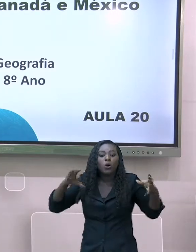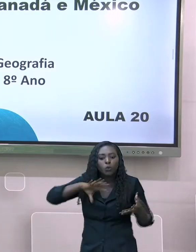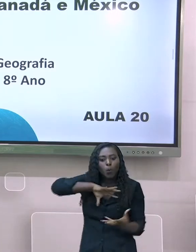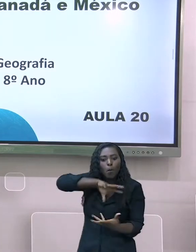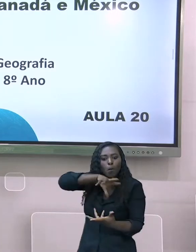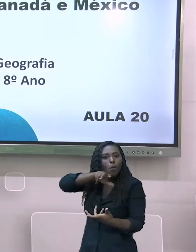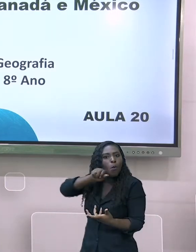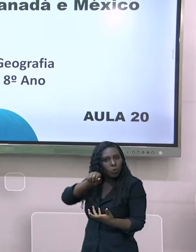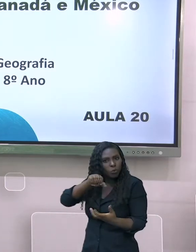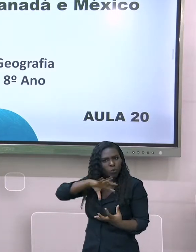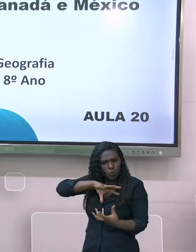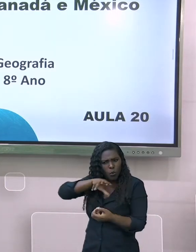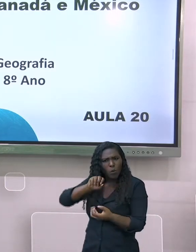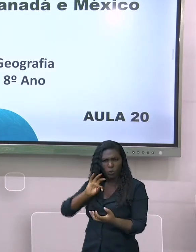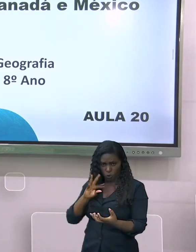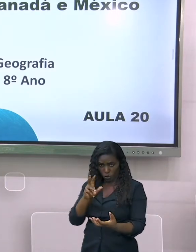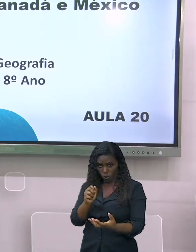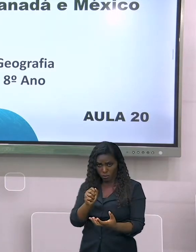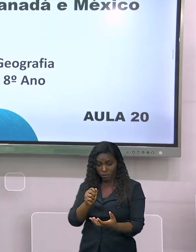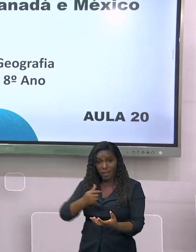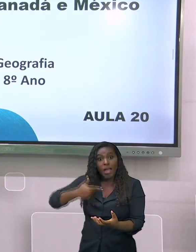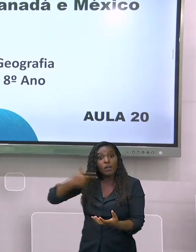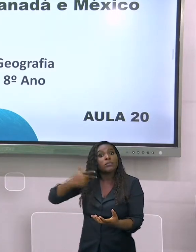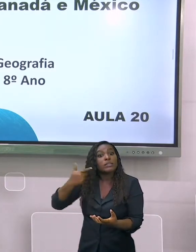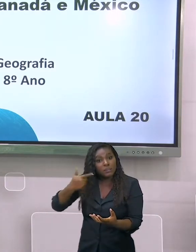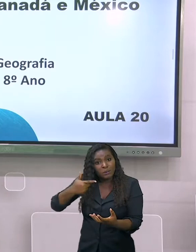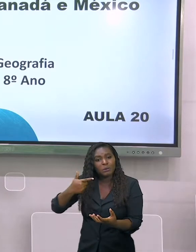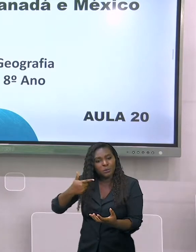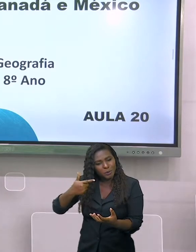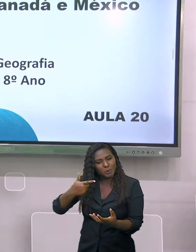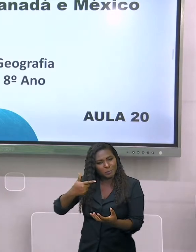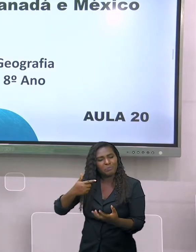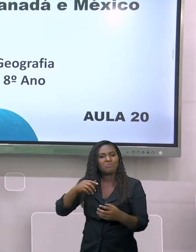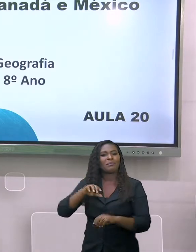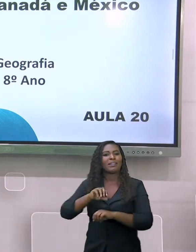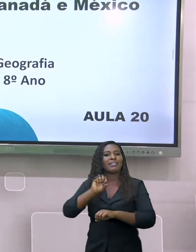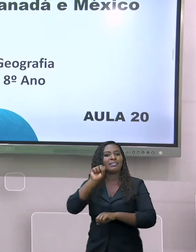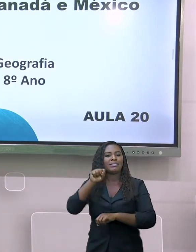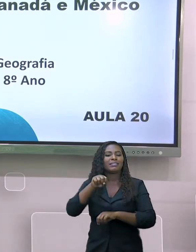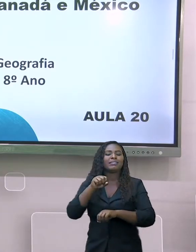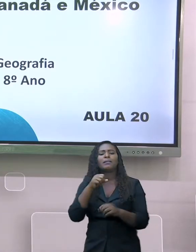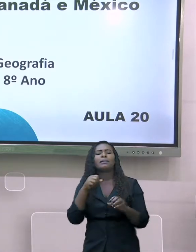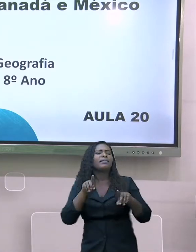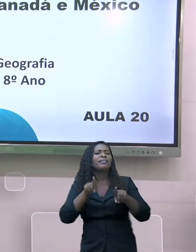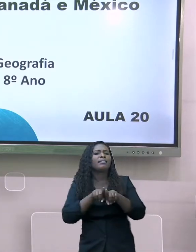E nós podemos dizer que a grande característica